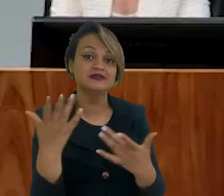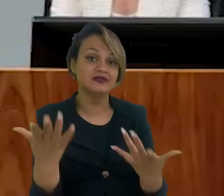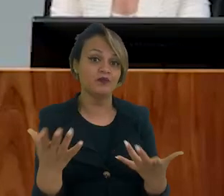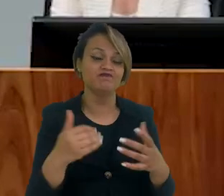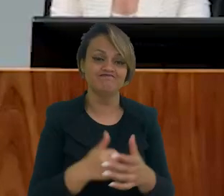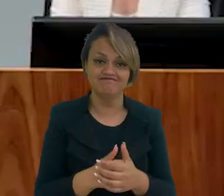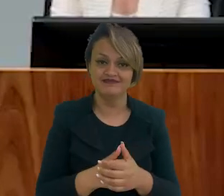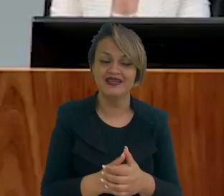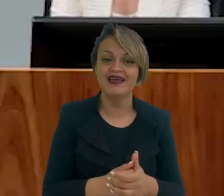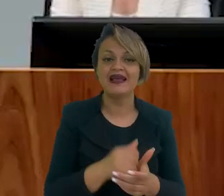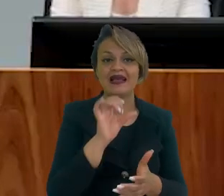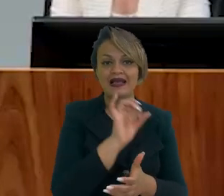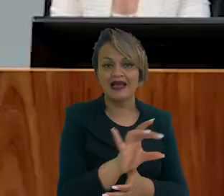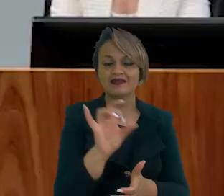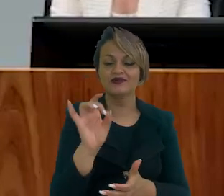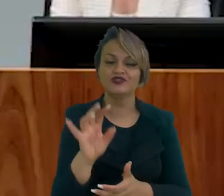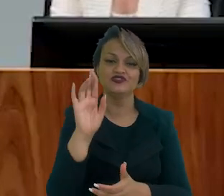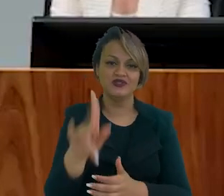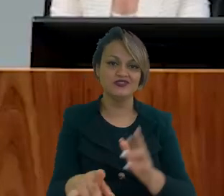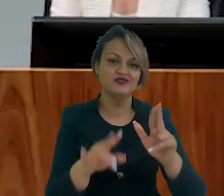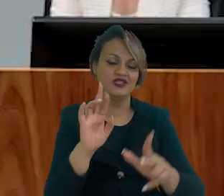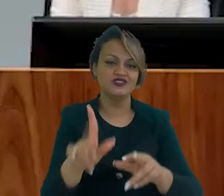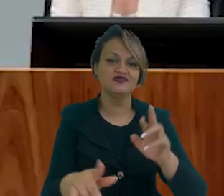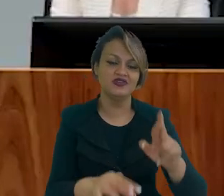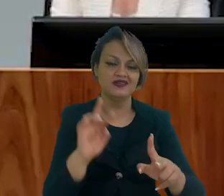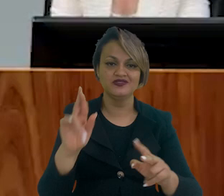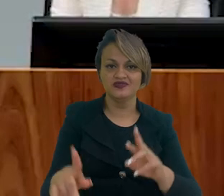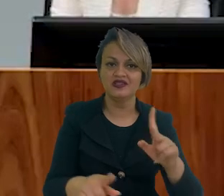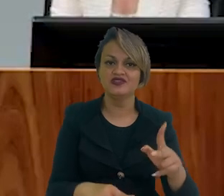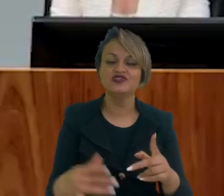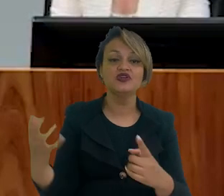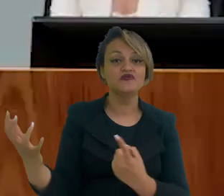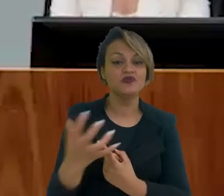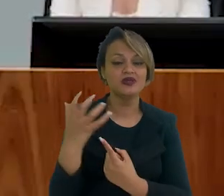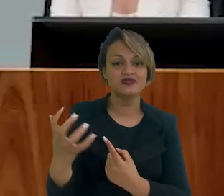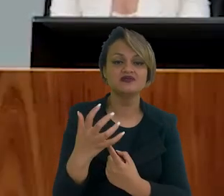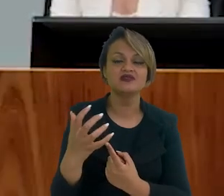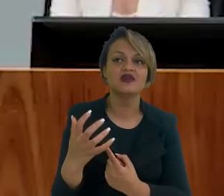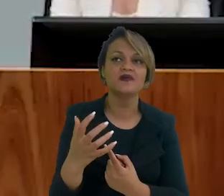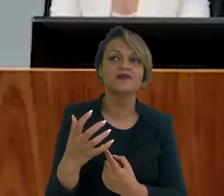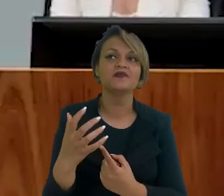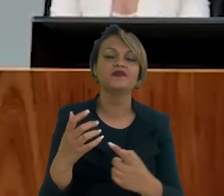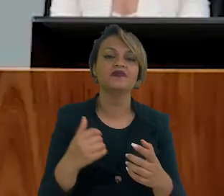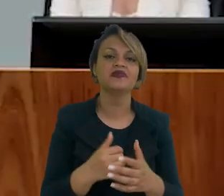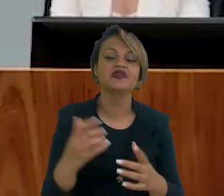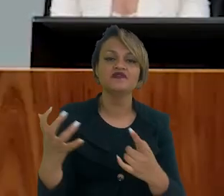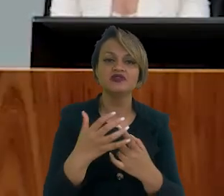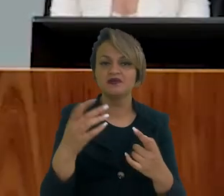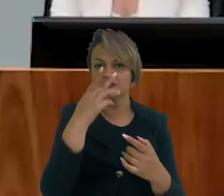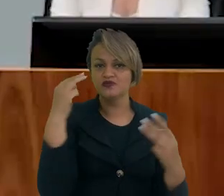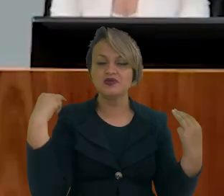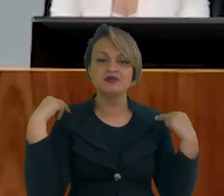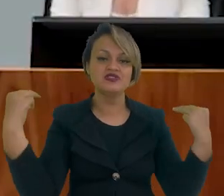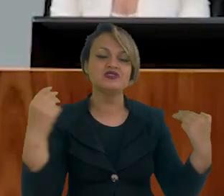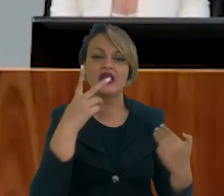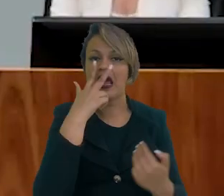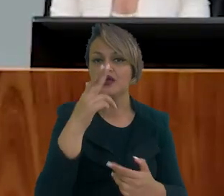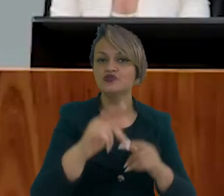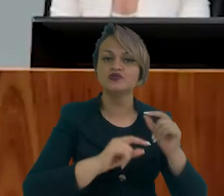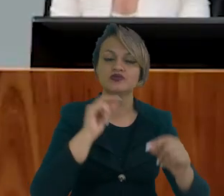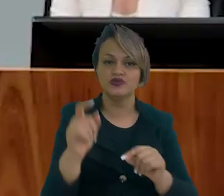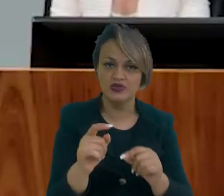o grande peso do inversão do da prova então é cada caso e aí vai interferir também